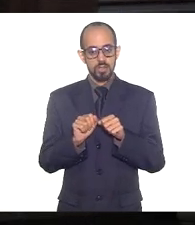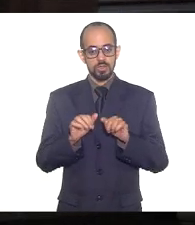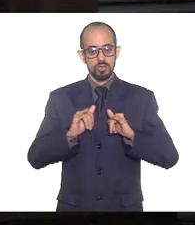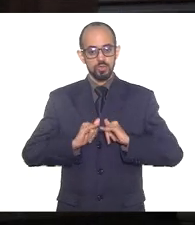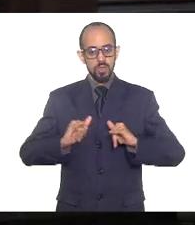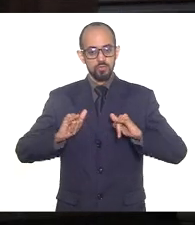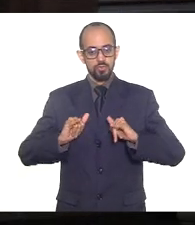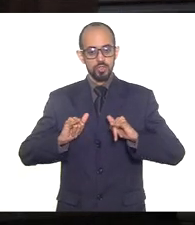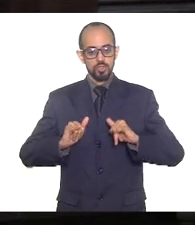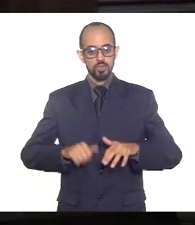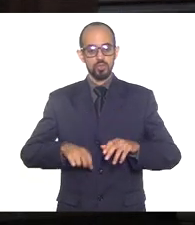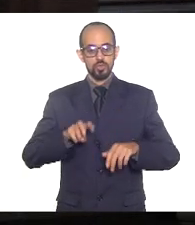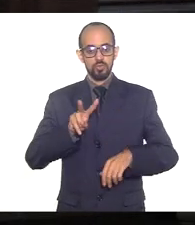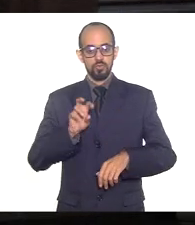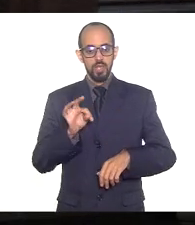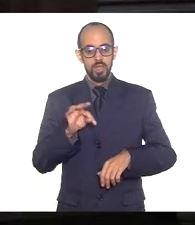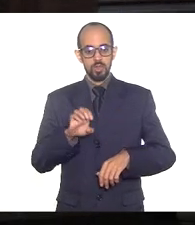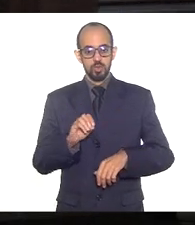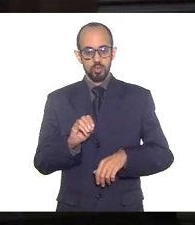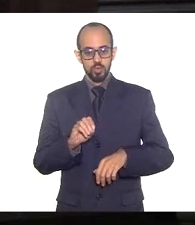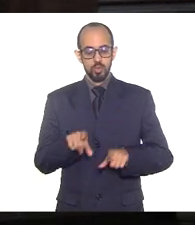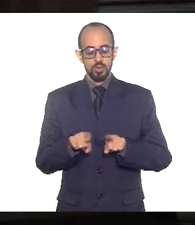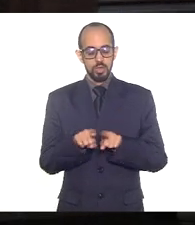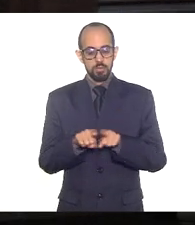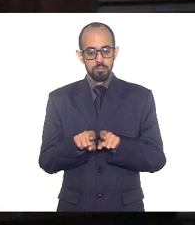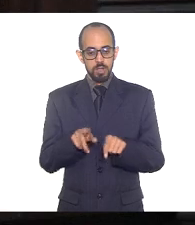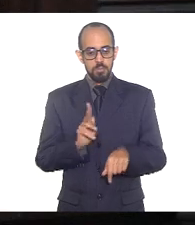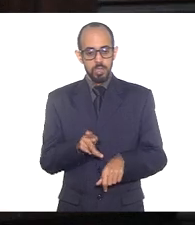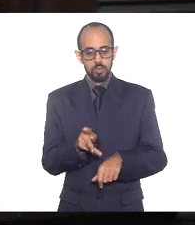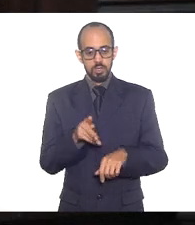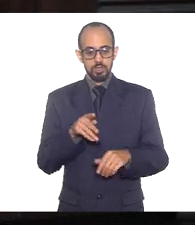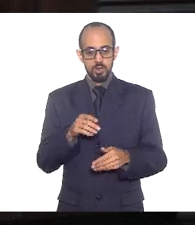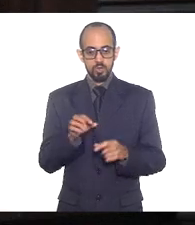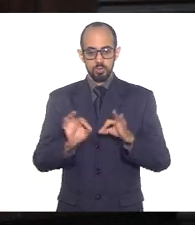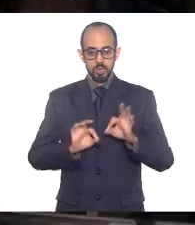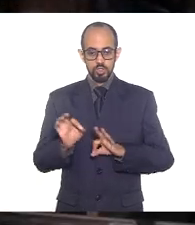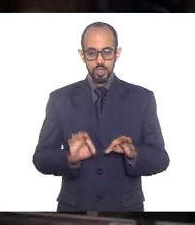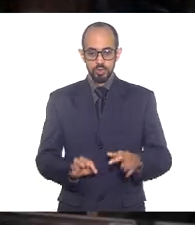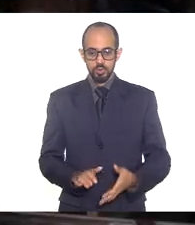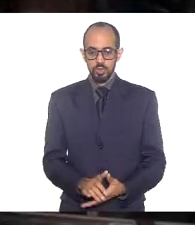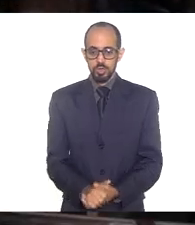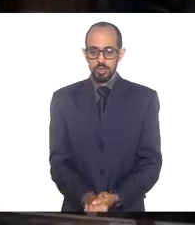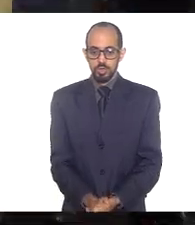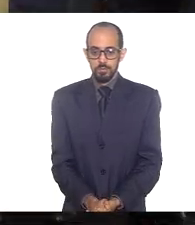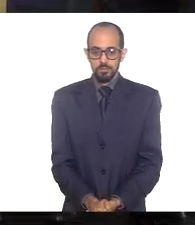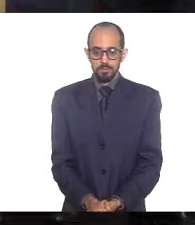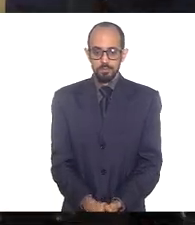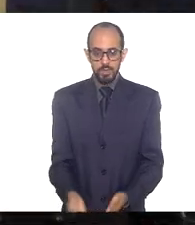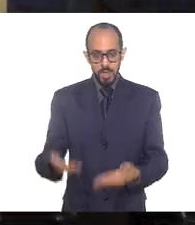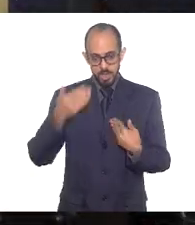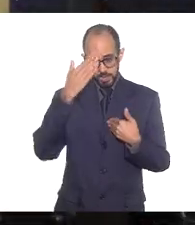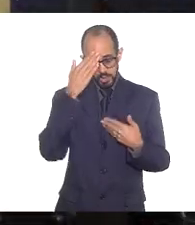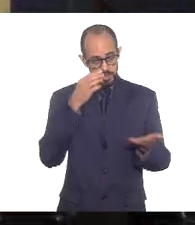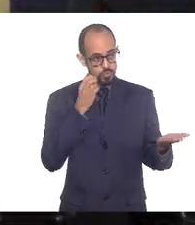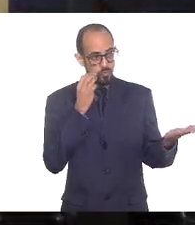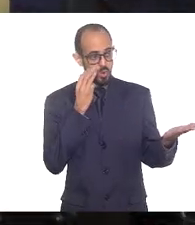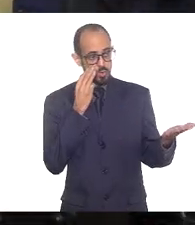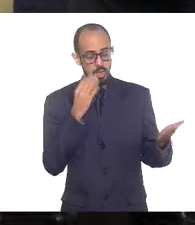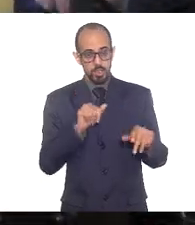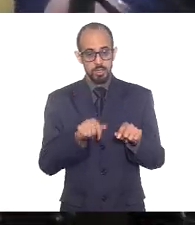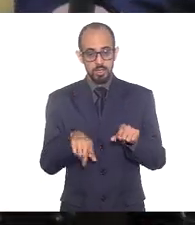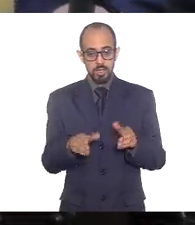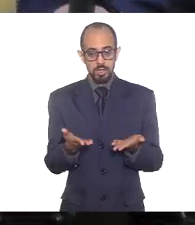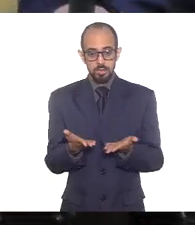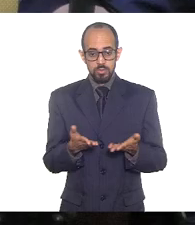é por sua derrubada e pela manutenção do presente e e agradeço o deputado waldeck com a